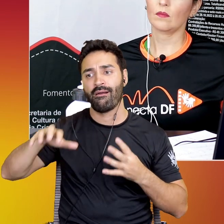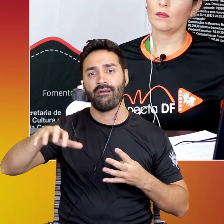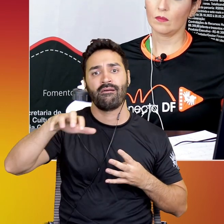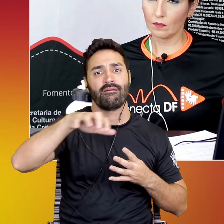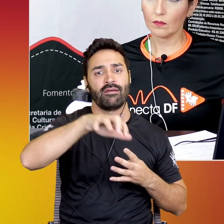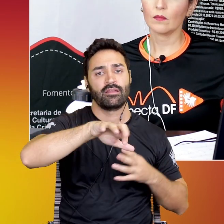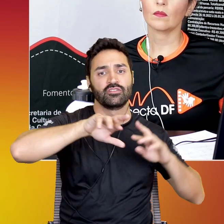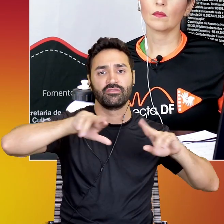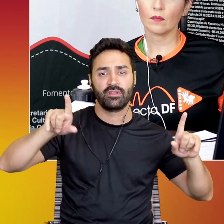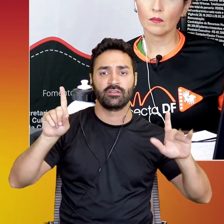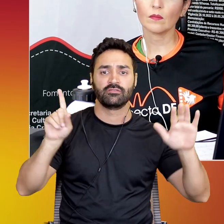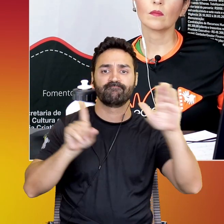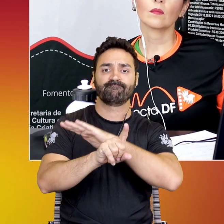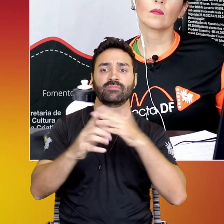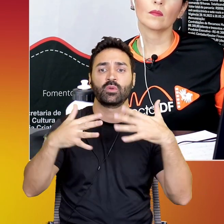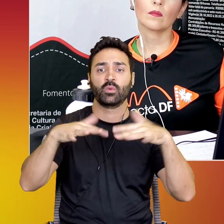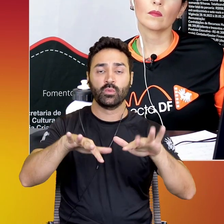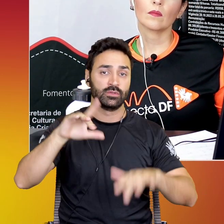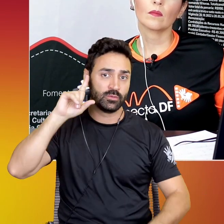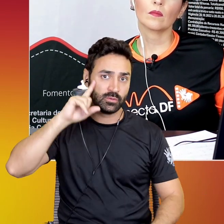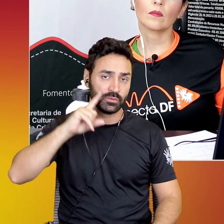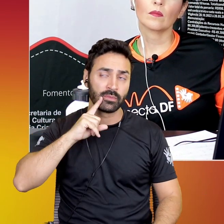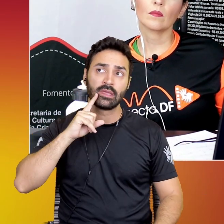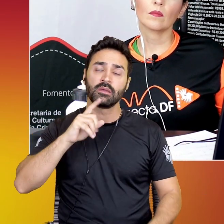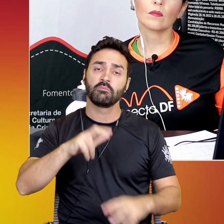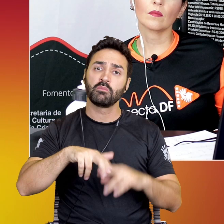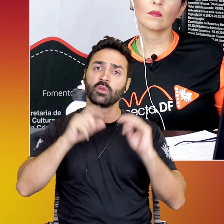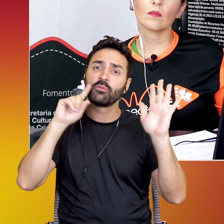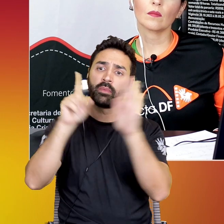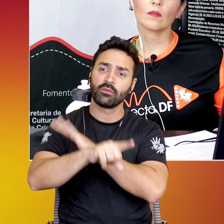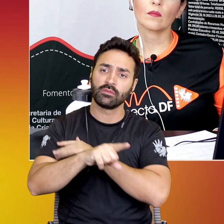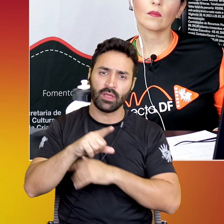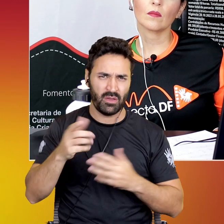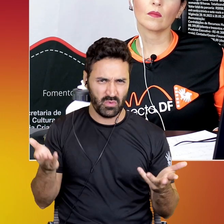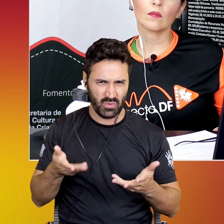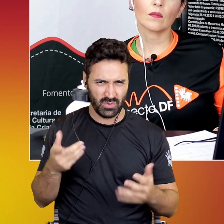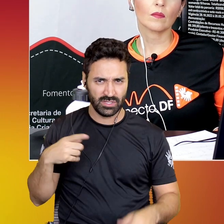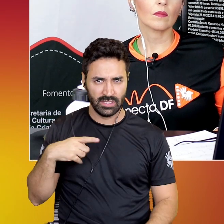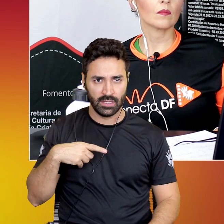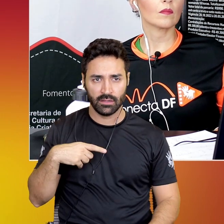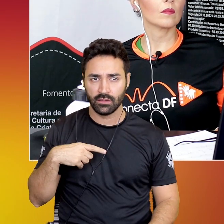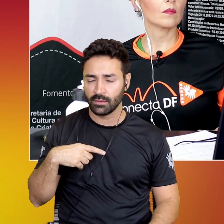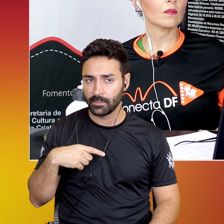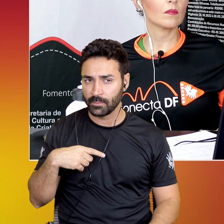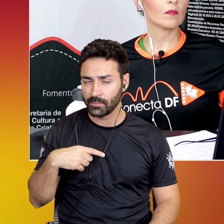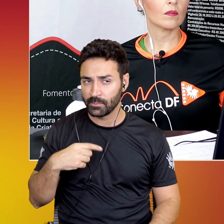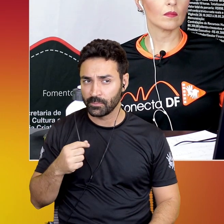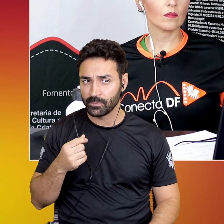se existe algum trabalho, alguma coisa hoje no